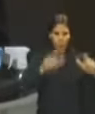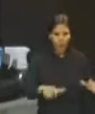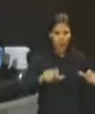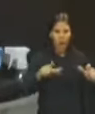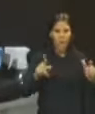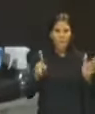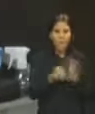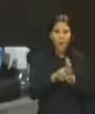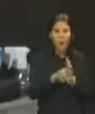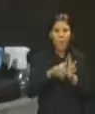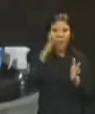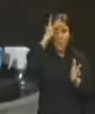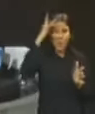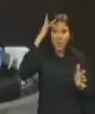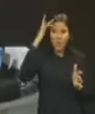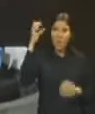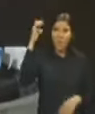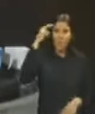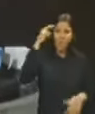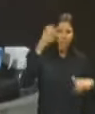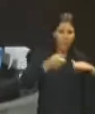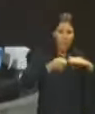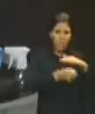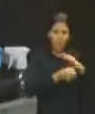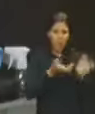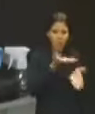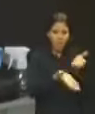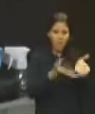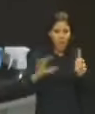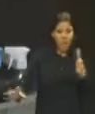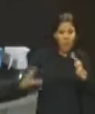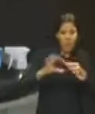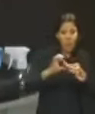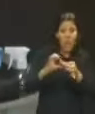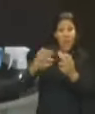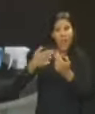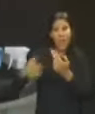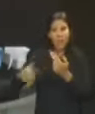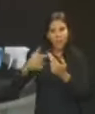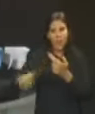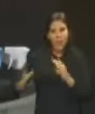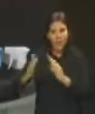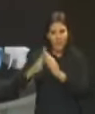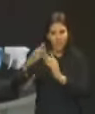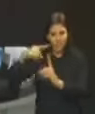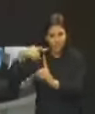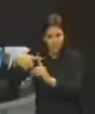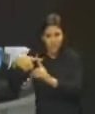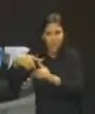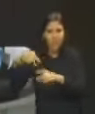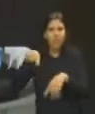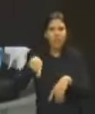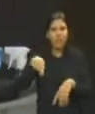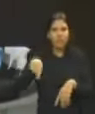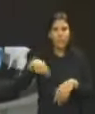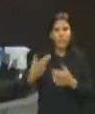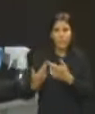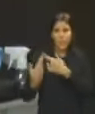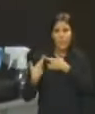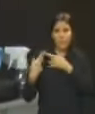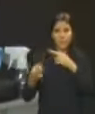ligada a uma determinada comunidade religiosa, repito, cujo responsável está